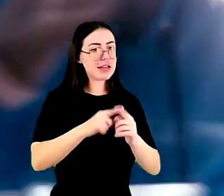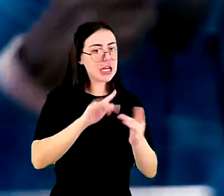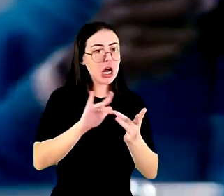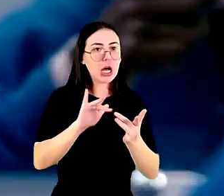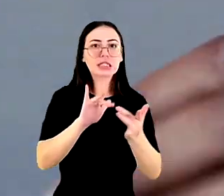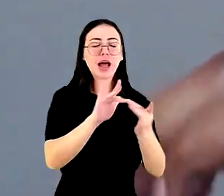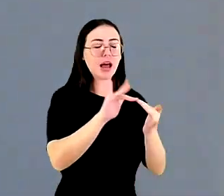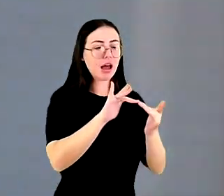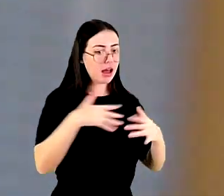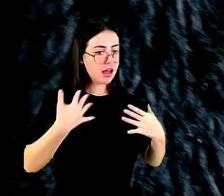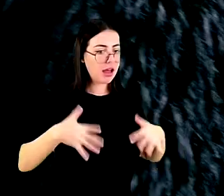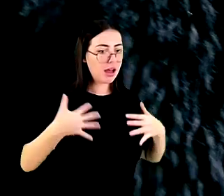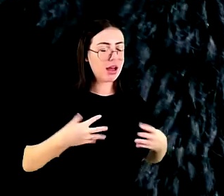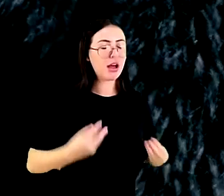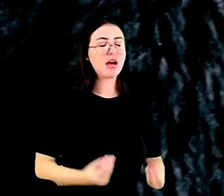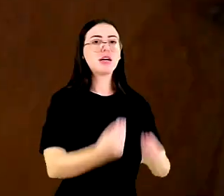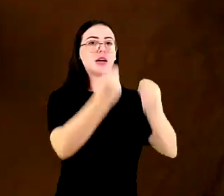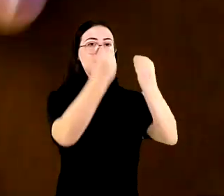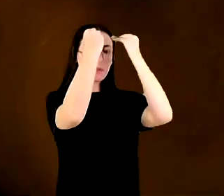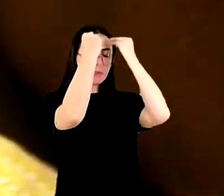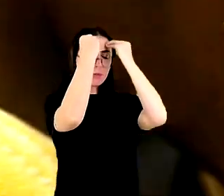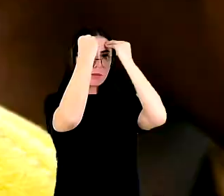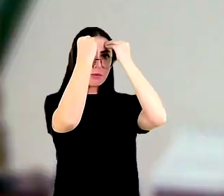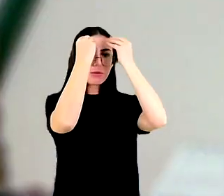sistemas, só que eu não consegui terminar.